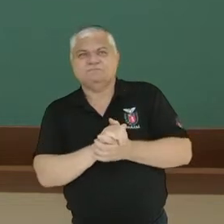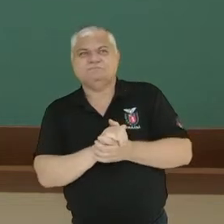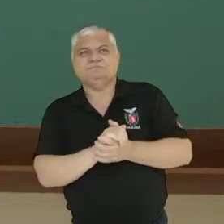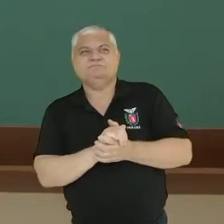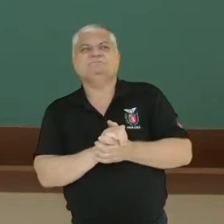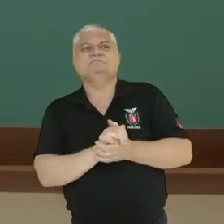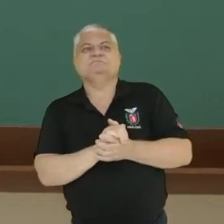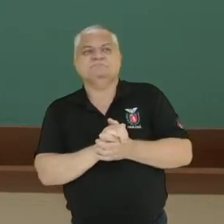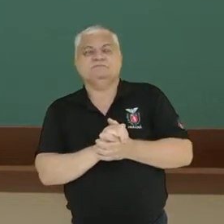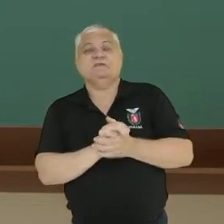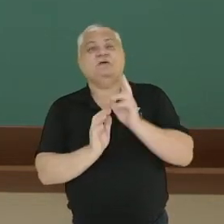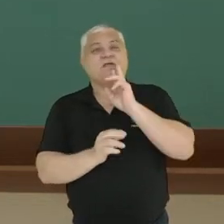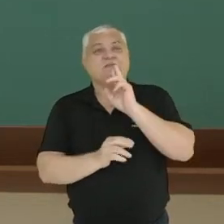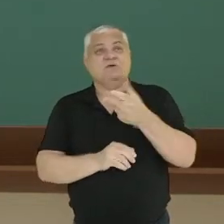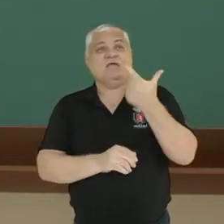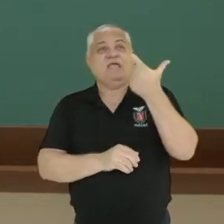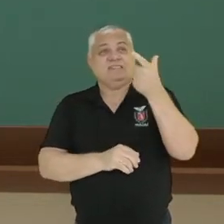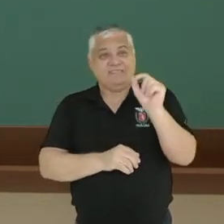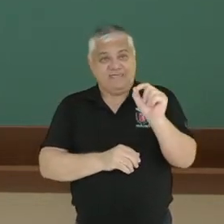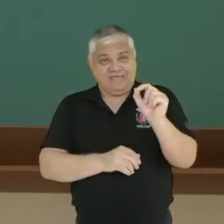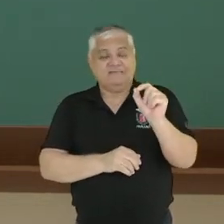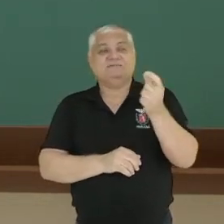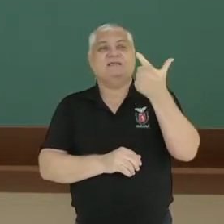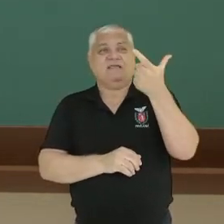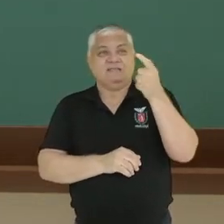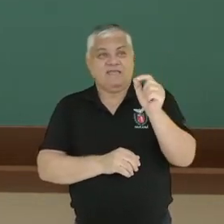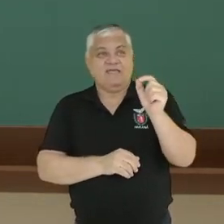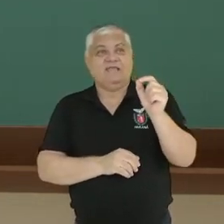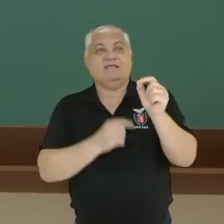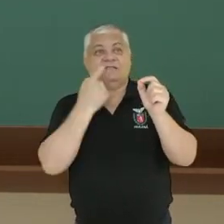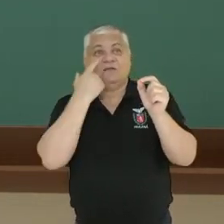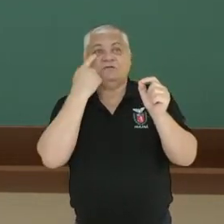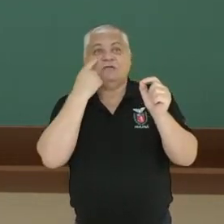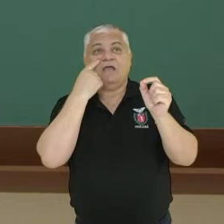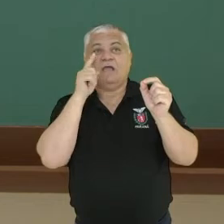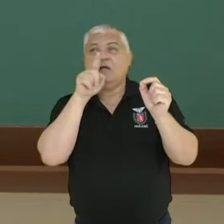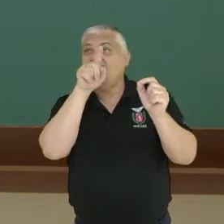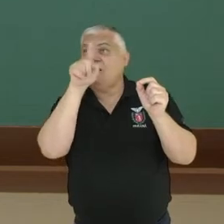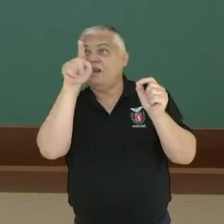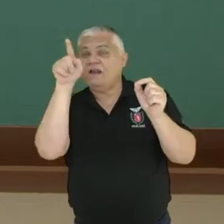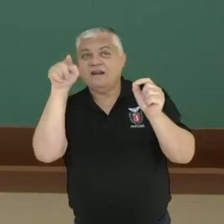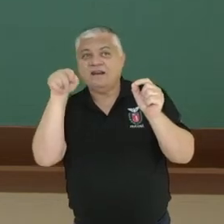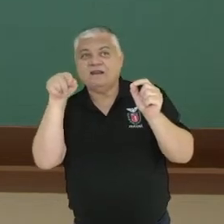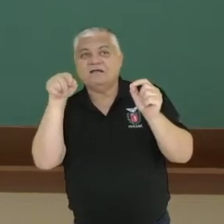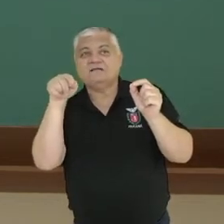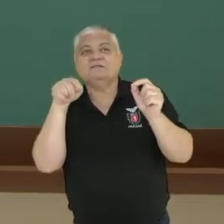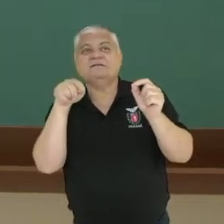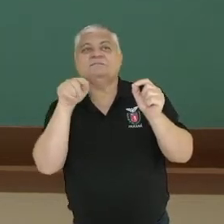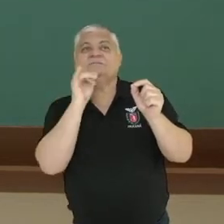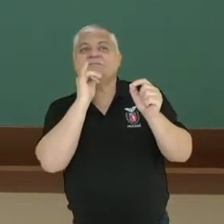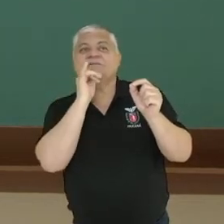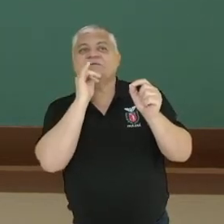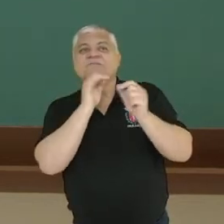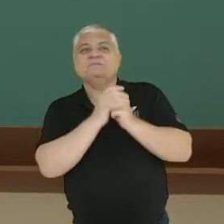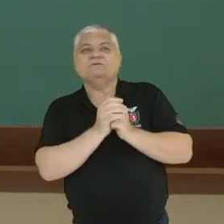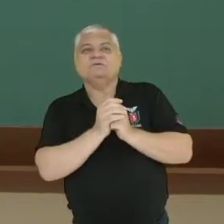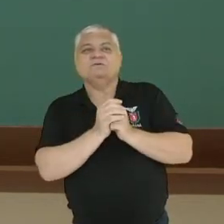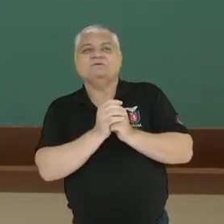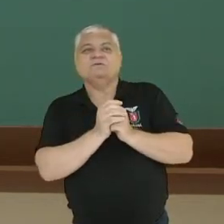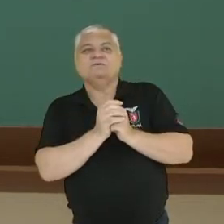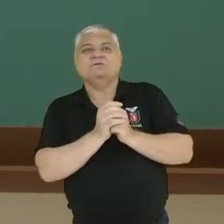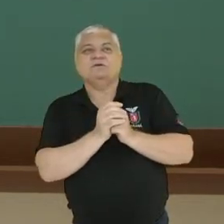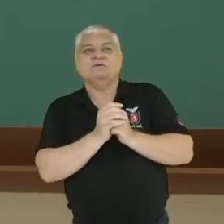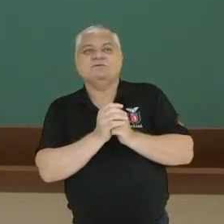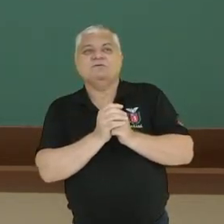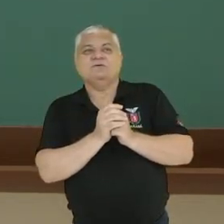2,13354? Então, simplesmente eu vou encontrar esse valor. Eu já sei que o expoente é referente ao logaritmo, então vamos procurar ele aqui, ó. Tá aqui.